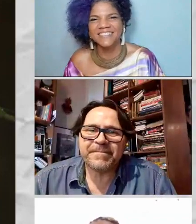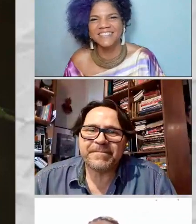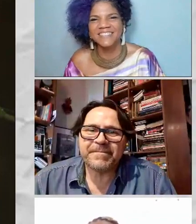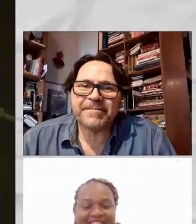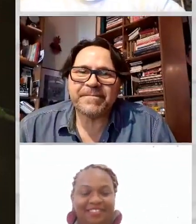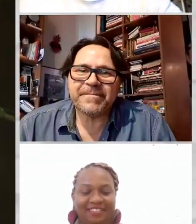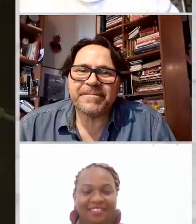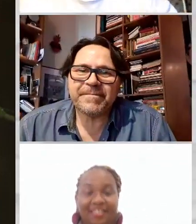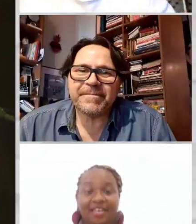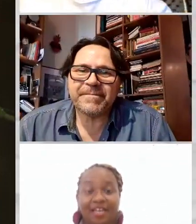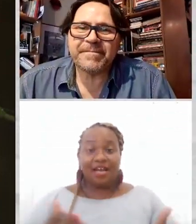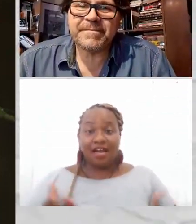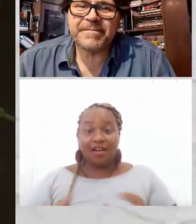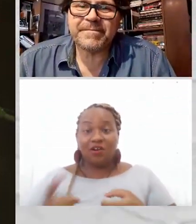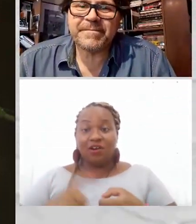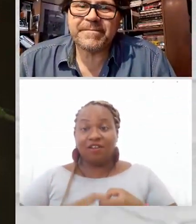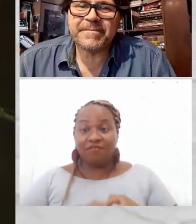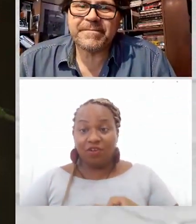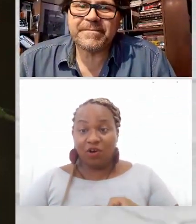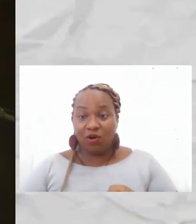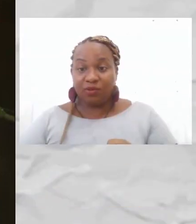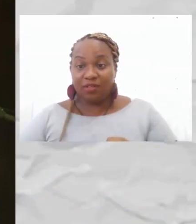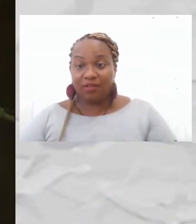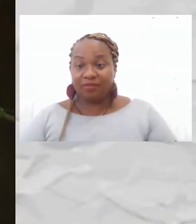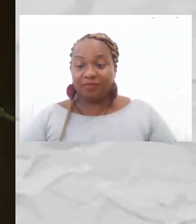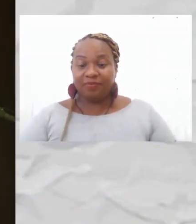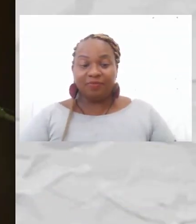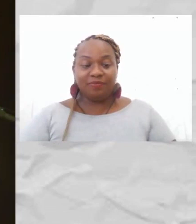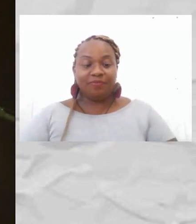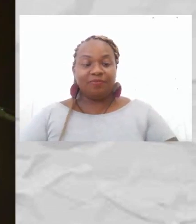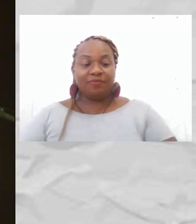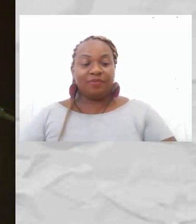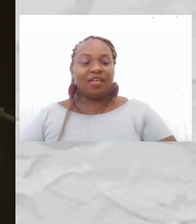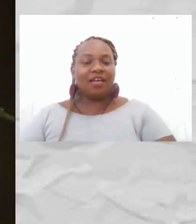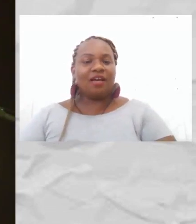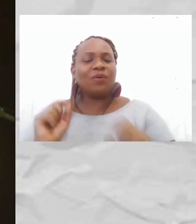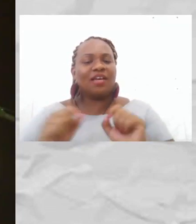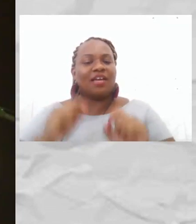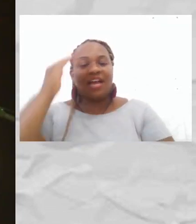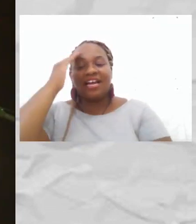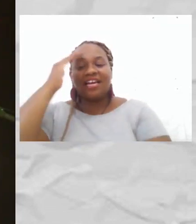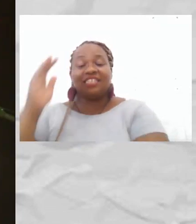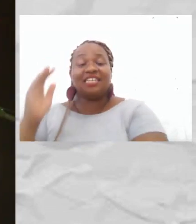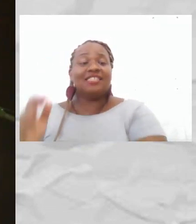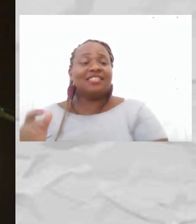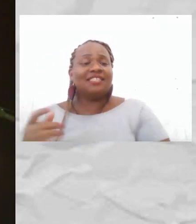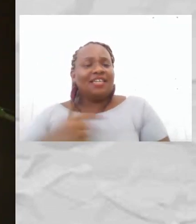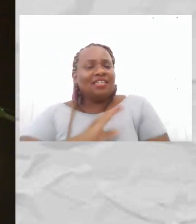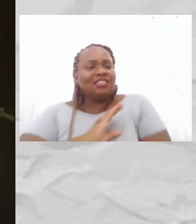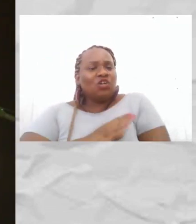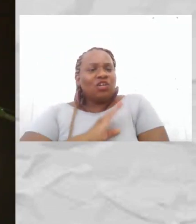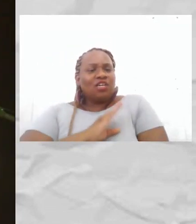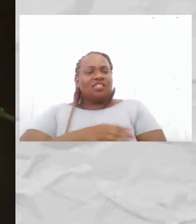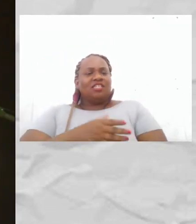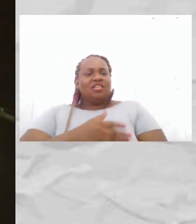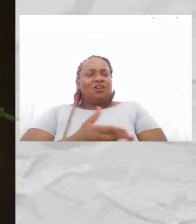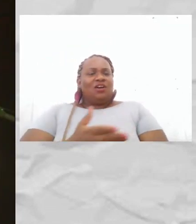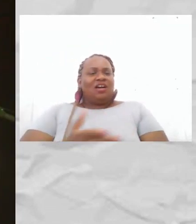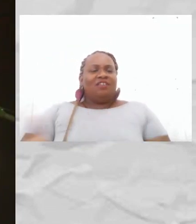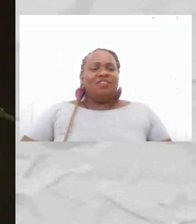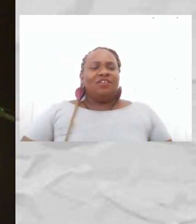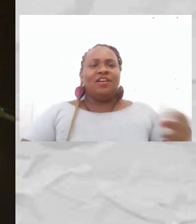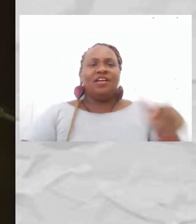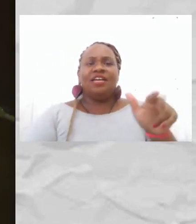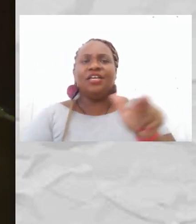volta aqui agora para a gente agradecer de coração a todos esses irmãos e irmãs